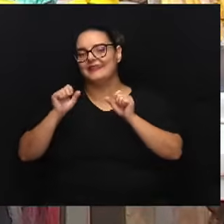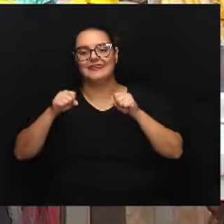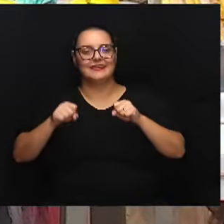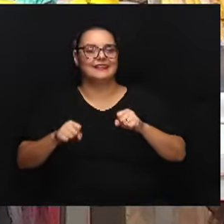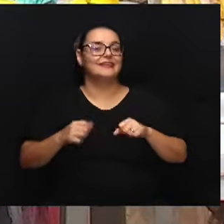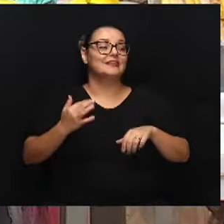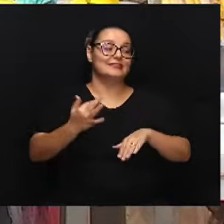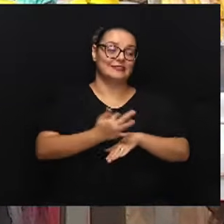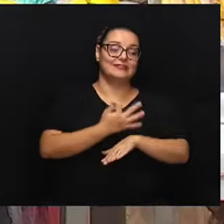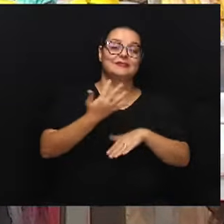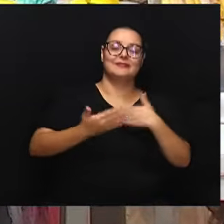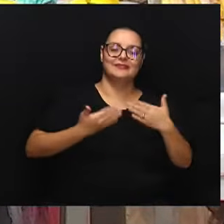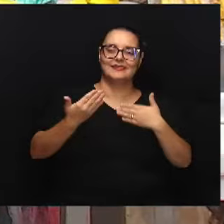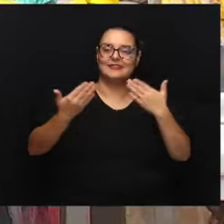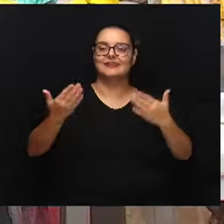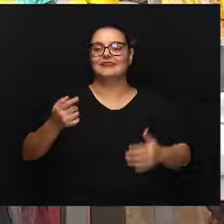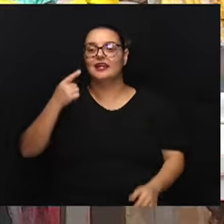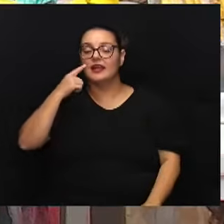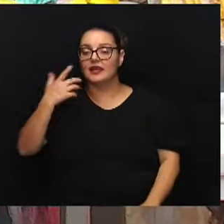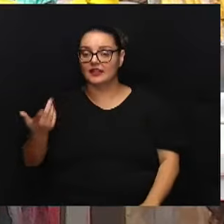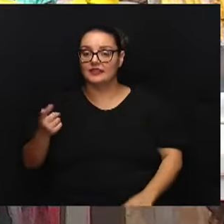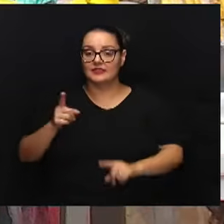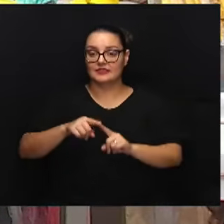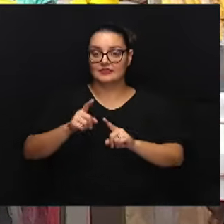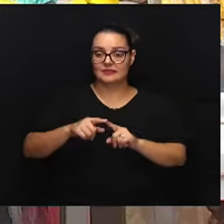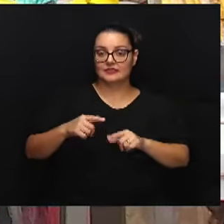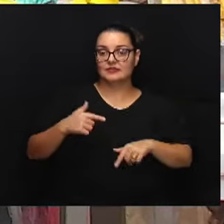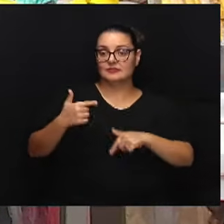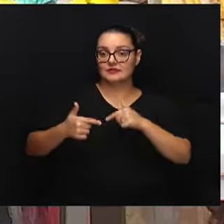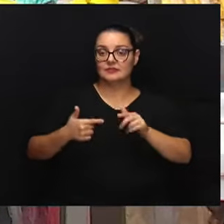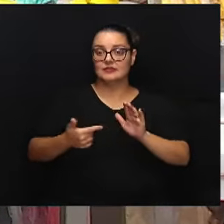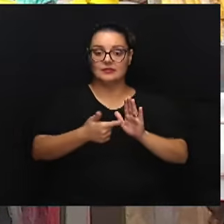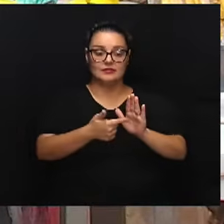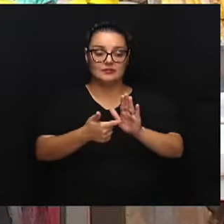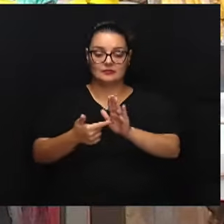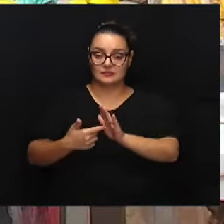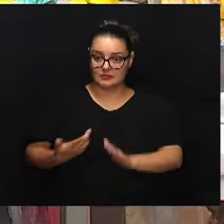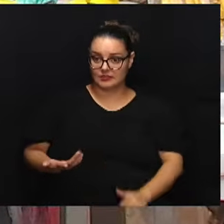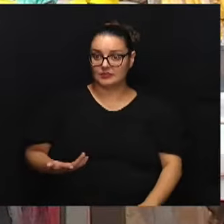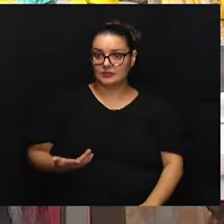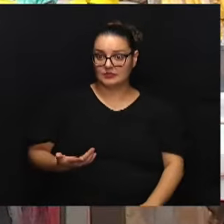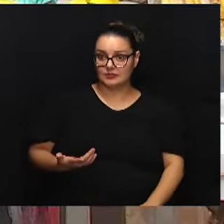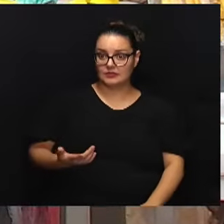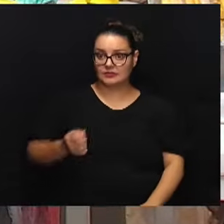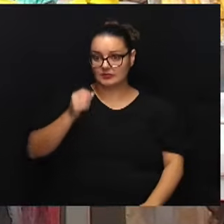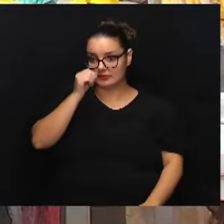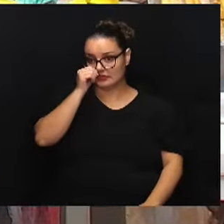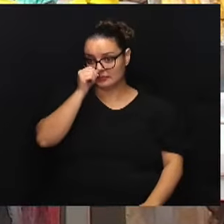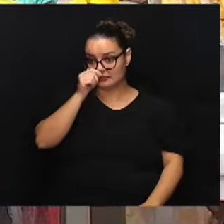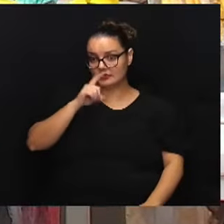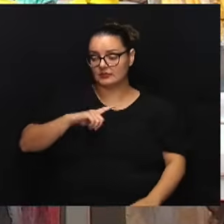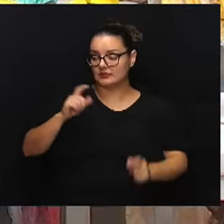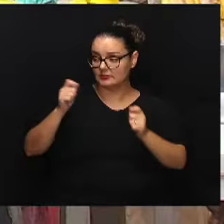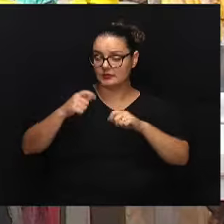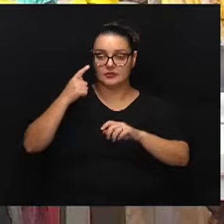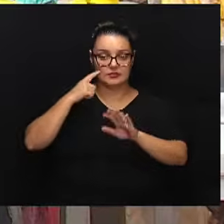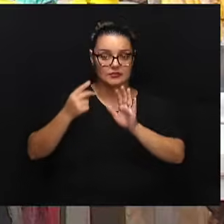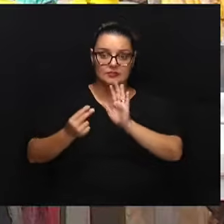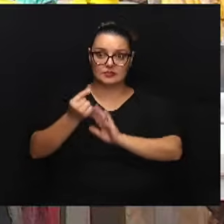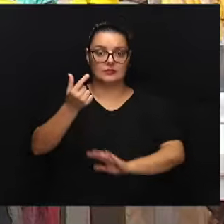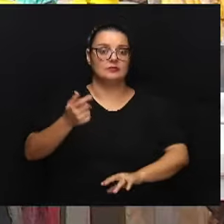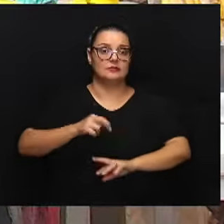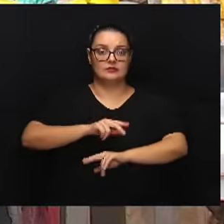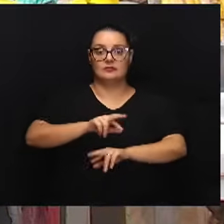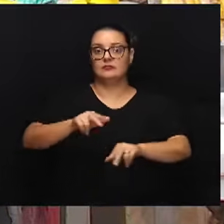Explore. Mas a ideia desse tipo de trabalho é mostrar assim que a gente tem o potencial de criar